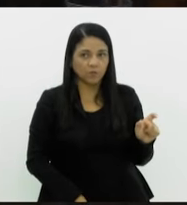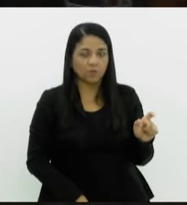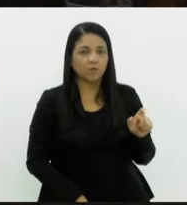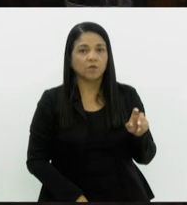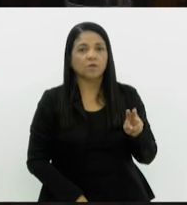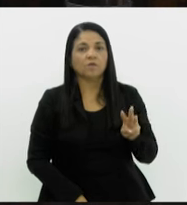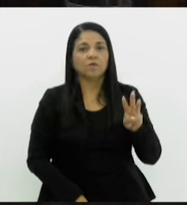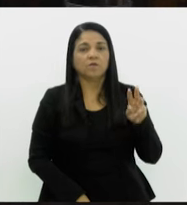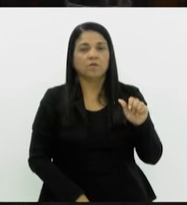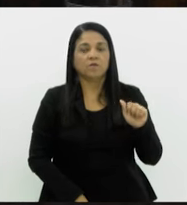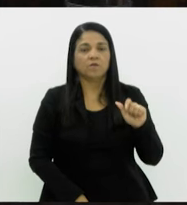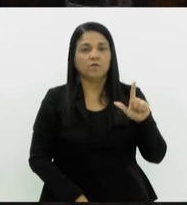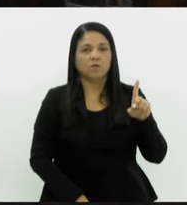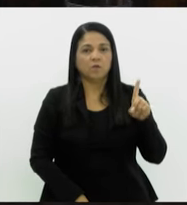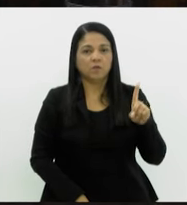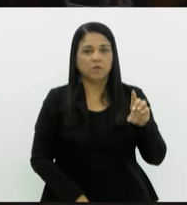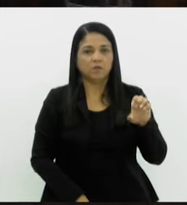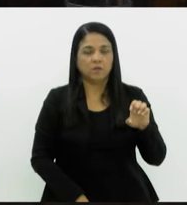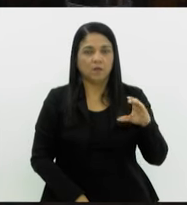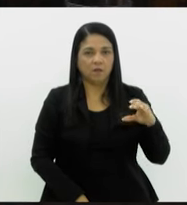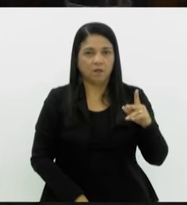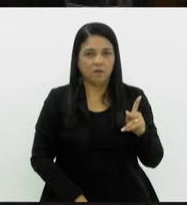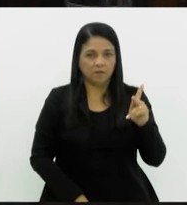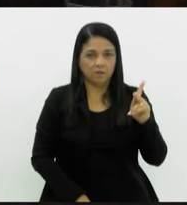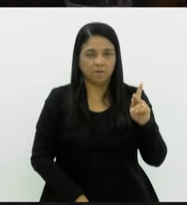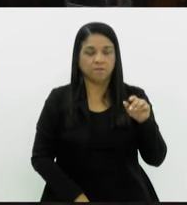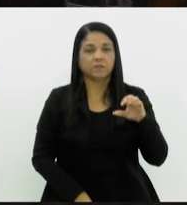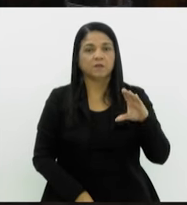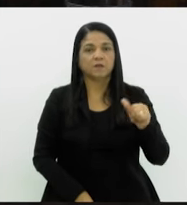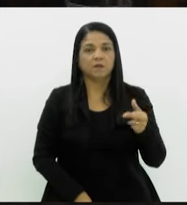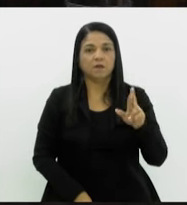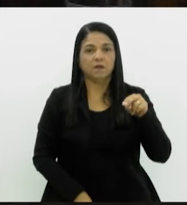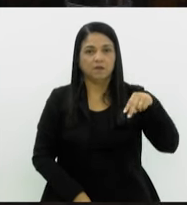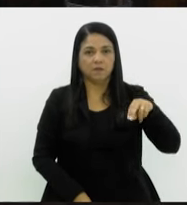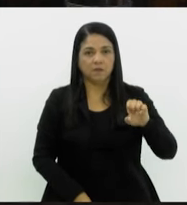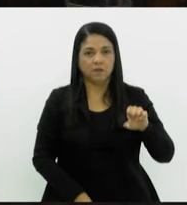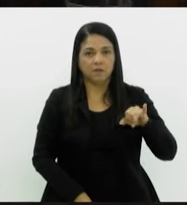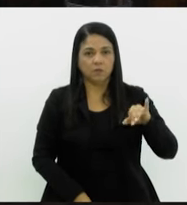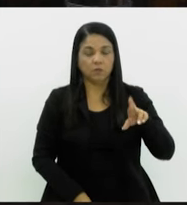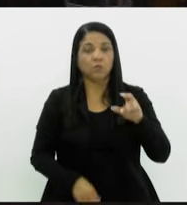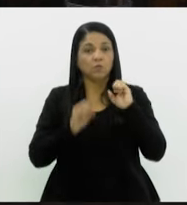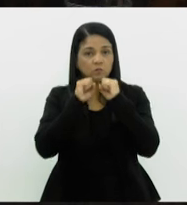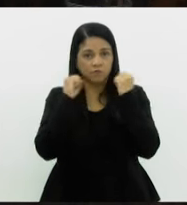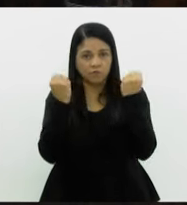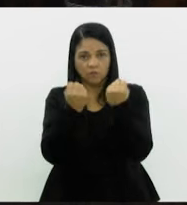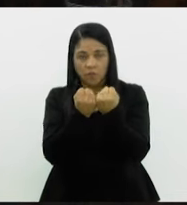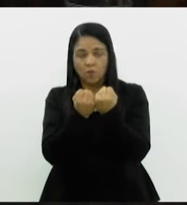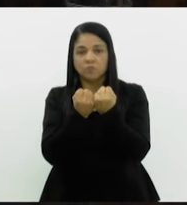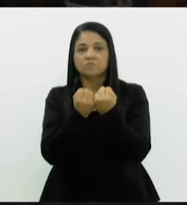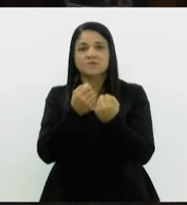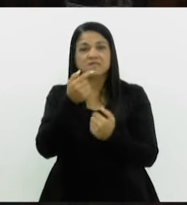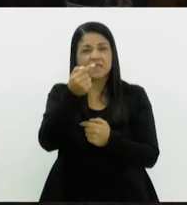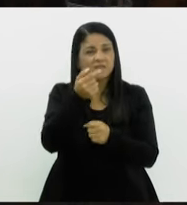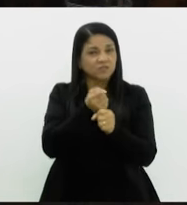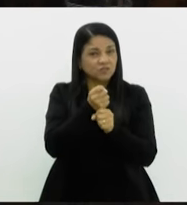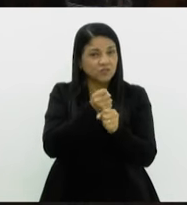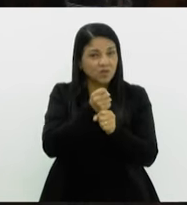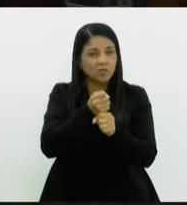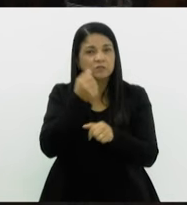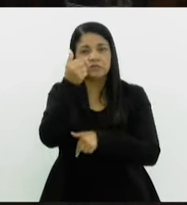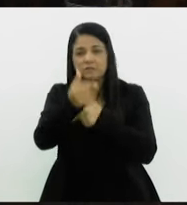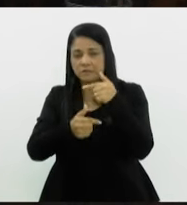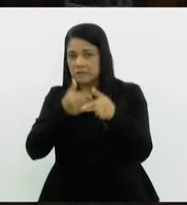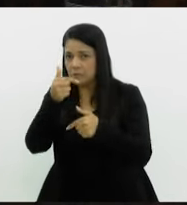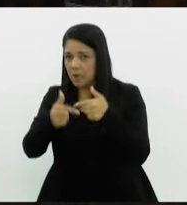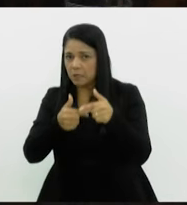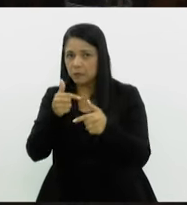Valdeque Carneiro. Nós fizemos a proposta, o fórum foi instituído faz 7 anos e a gente vem trabalhando à frente aí,